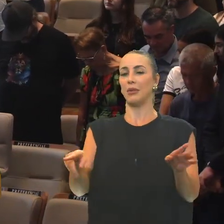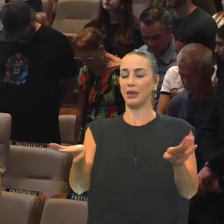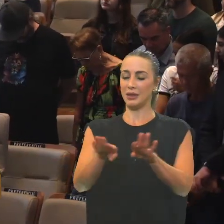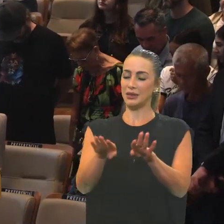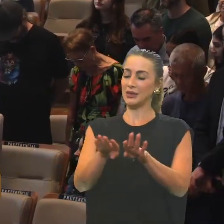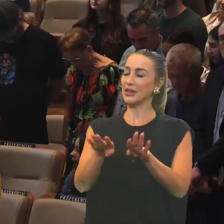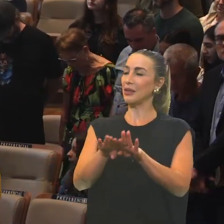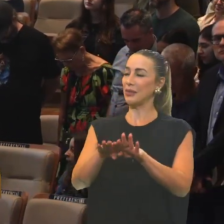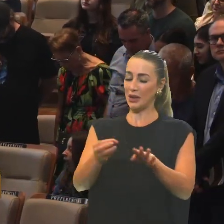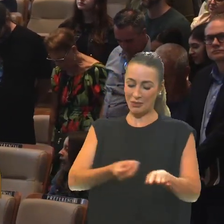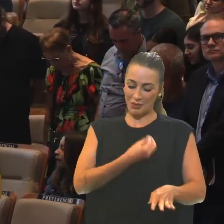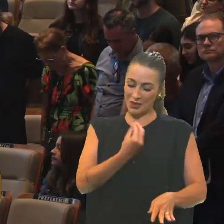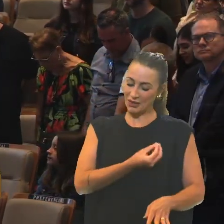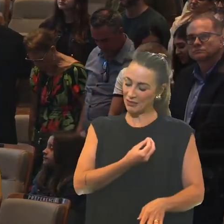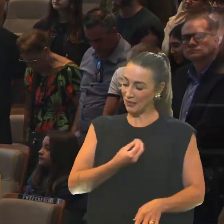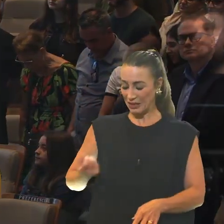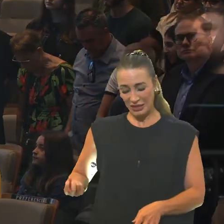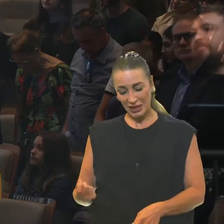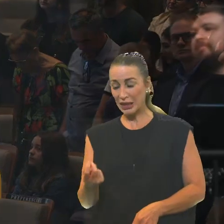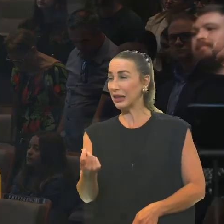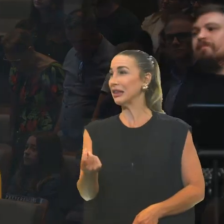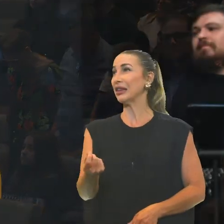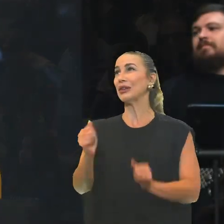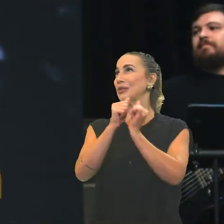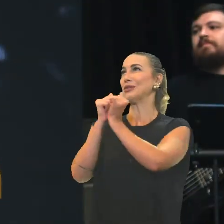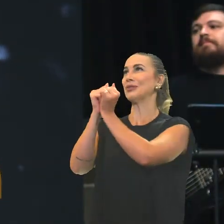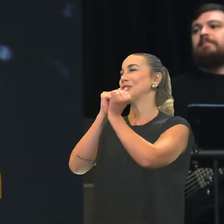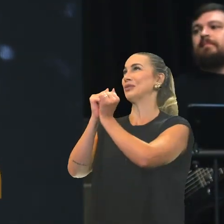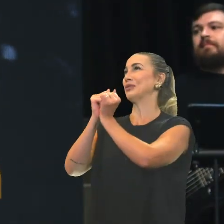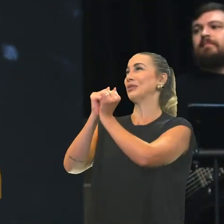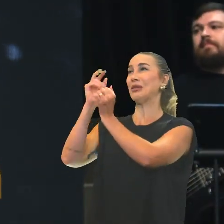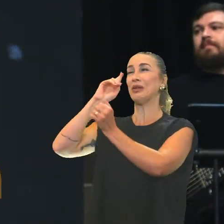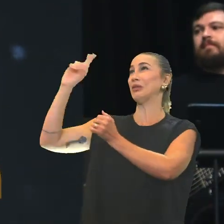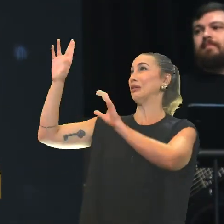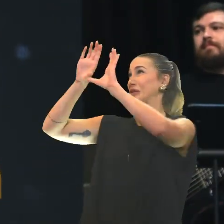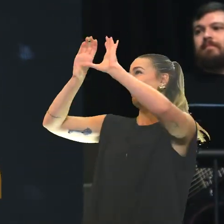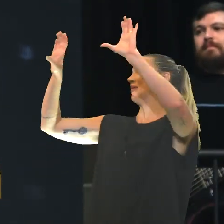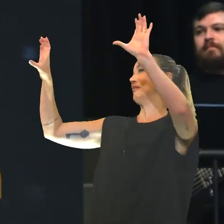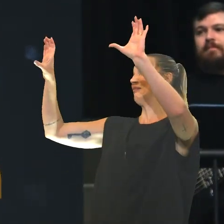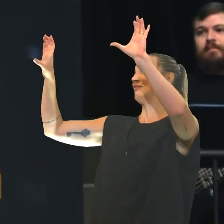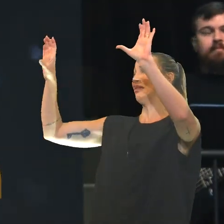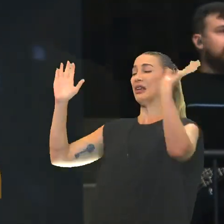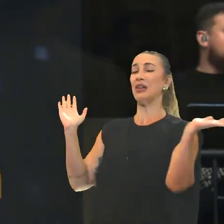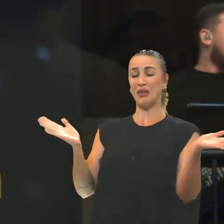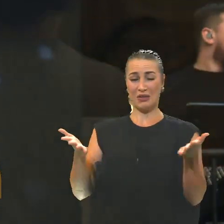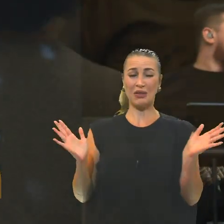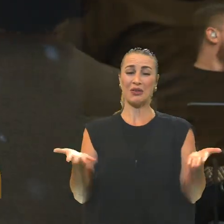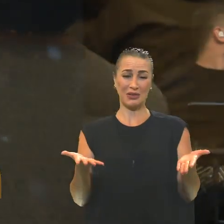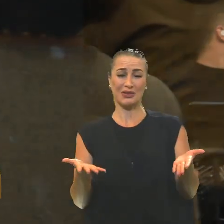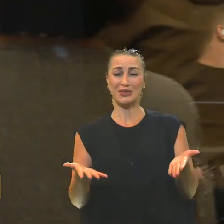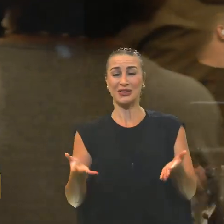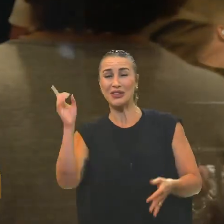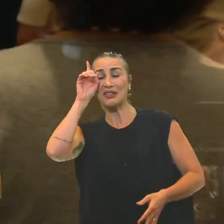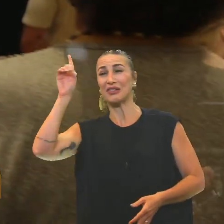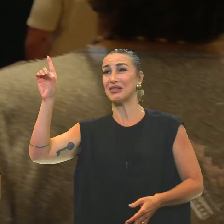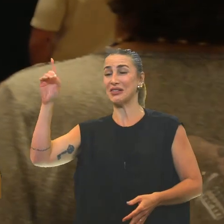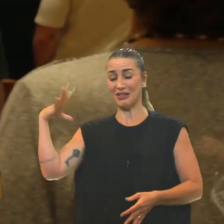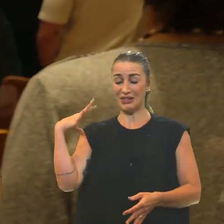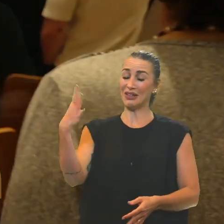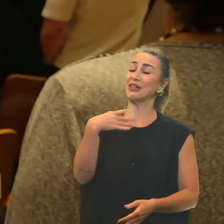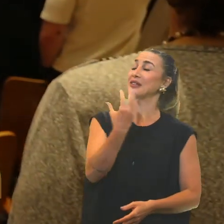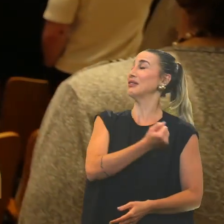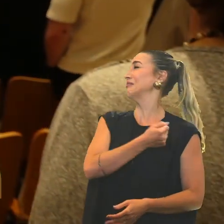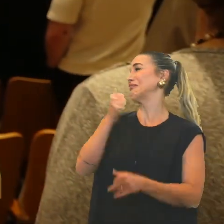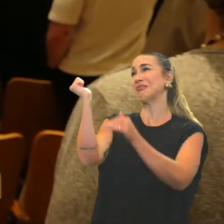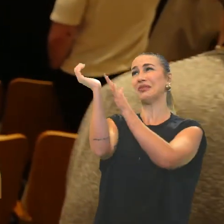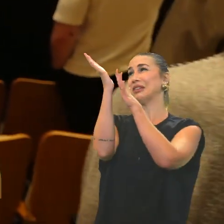céu para todos sempre. Obrigado, porque hoje é dia de salvação. Louvado seja o Teu nome. Amém. Mas a gente